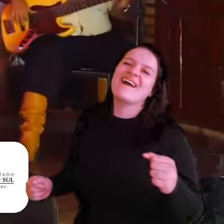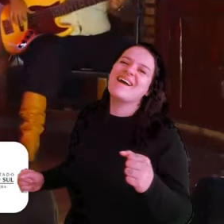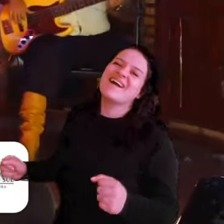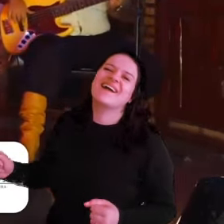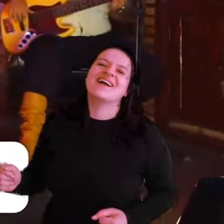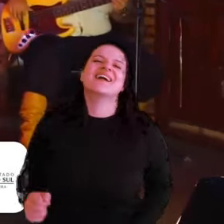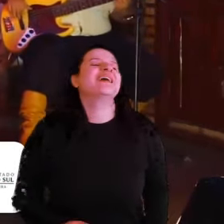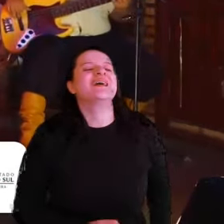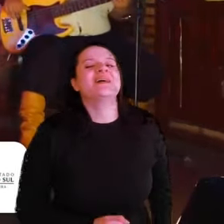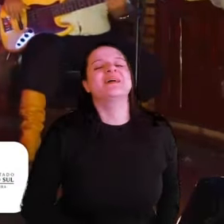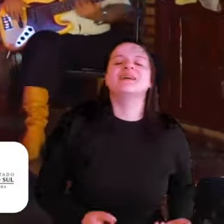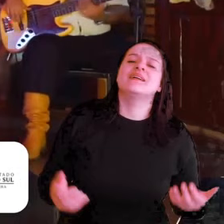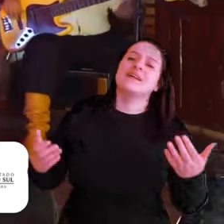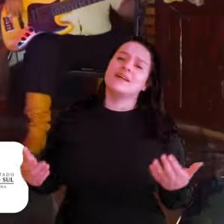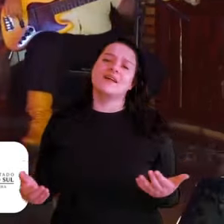Aí, Theo!